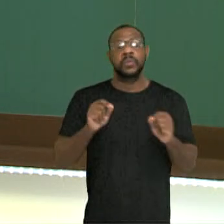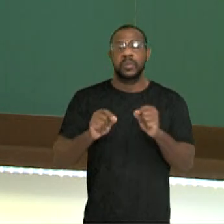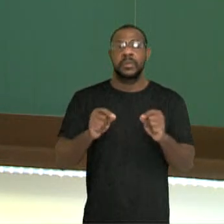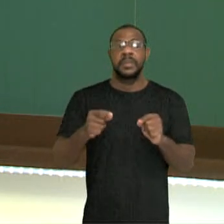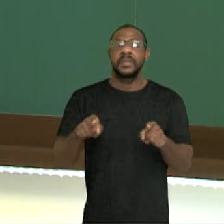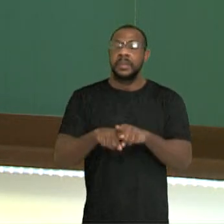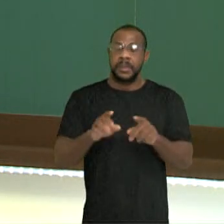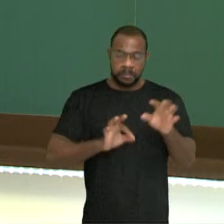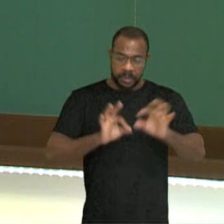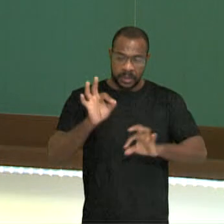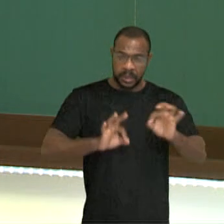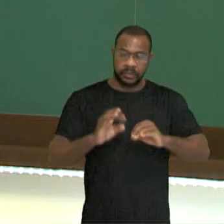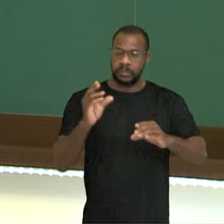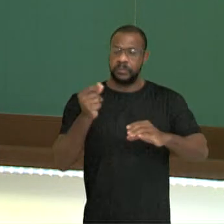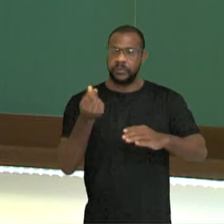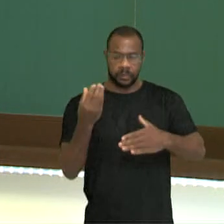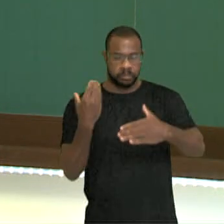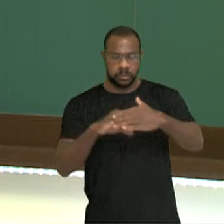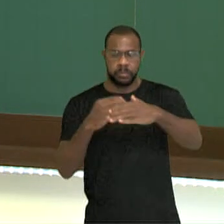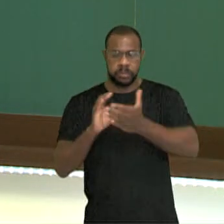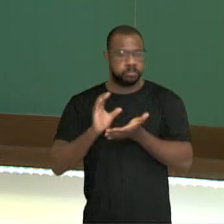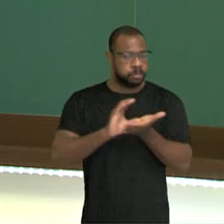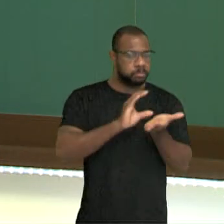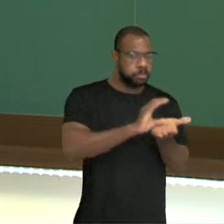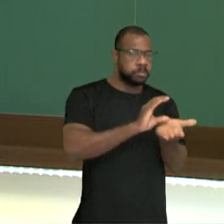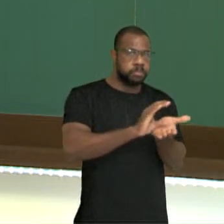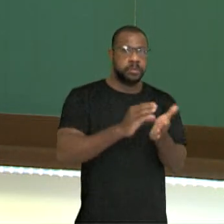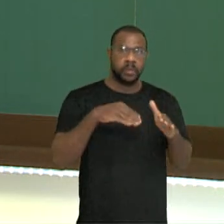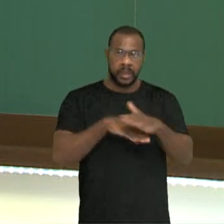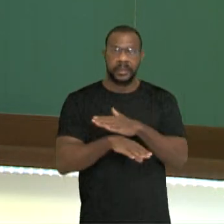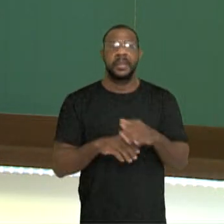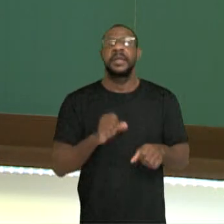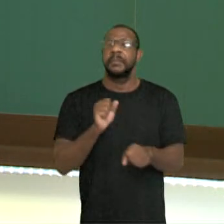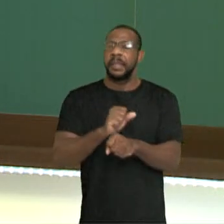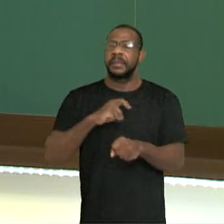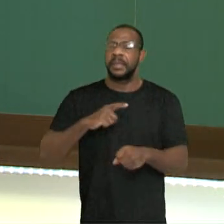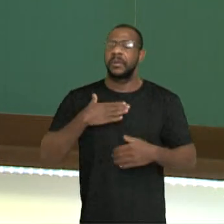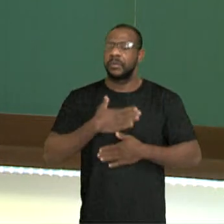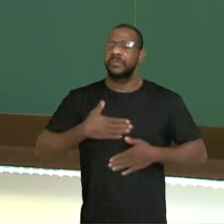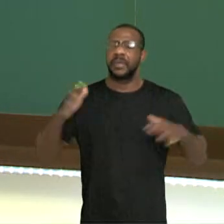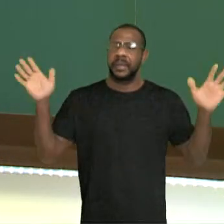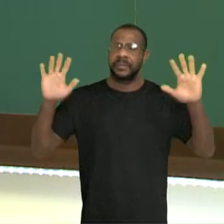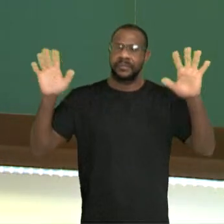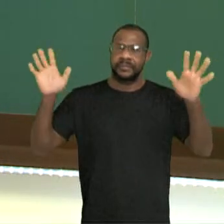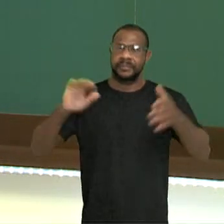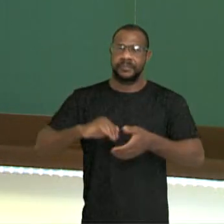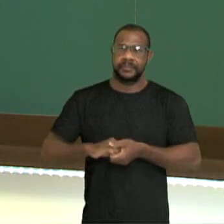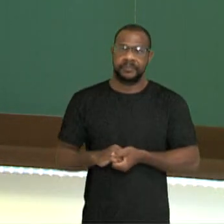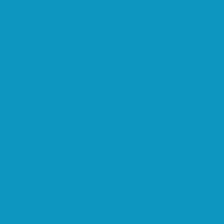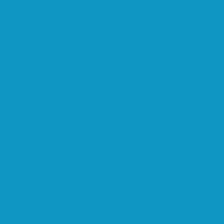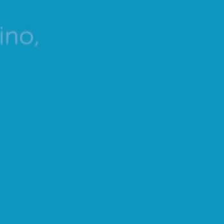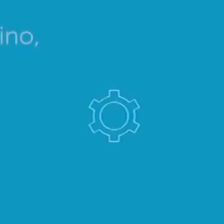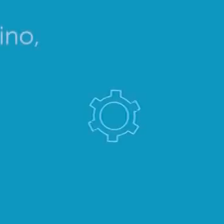nossos planos de investimento, as simulações de plano de investimento. Espero que vocês tenham gostado e até breve.